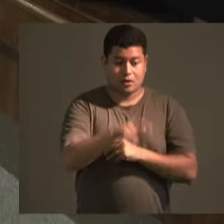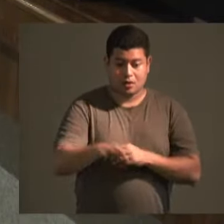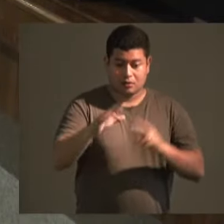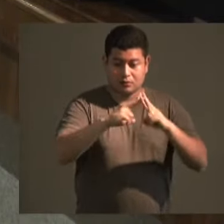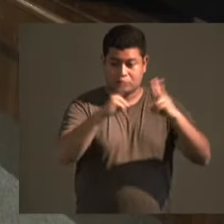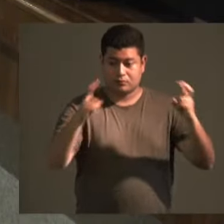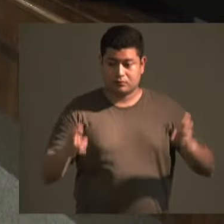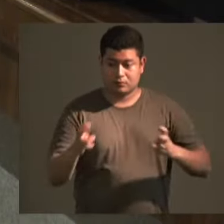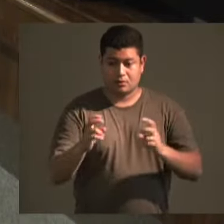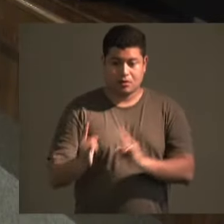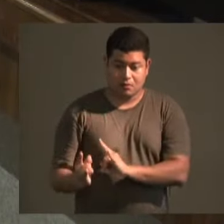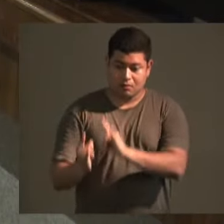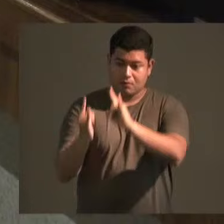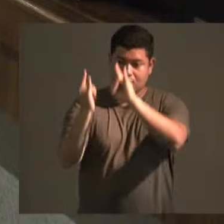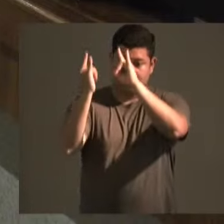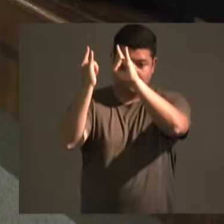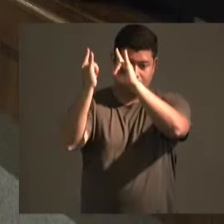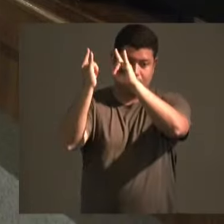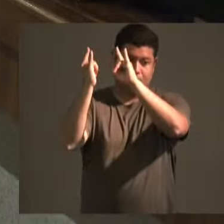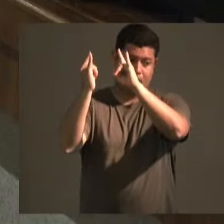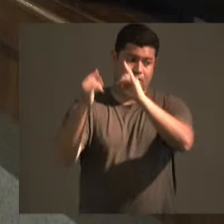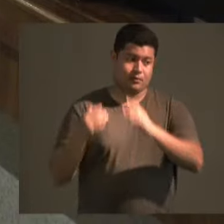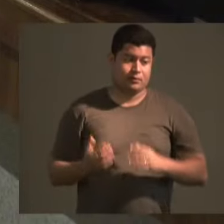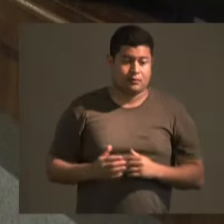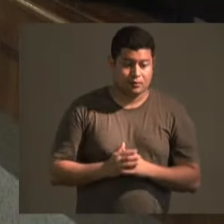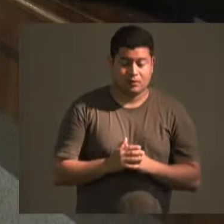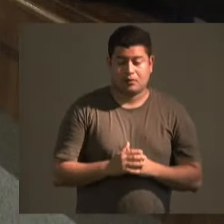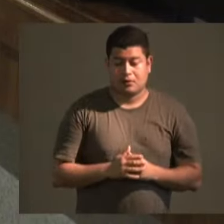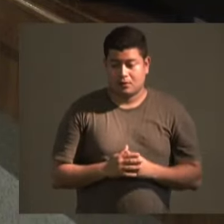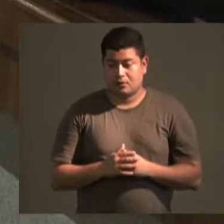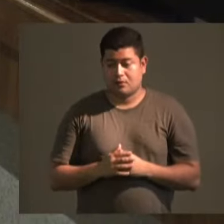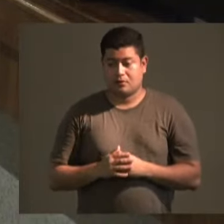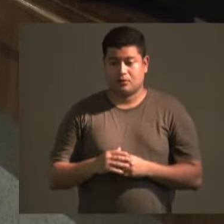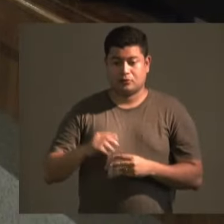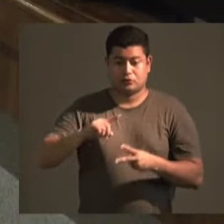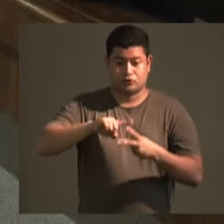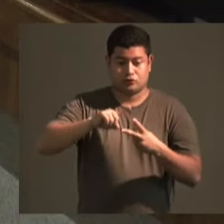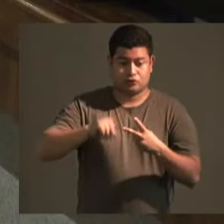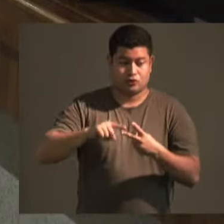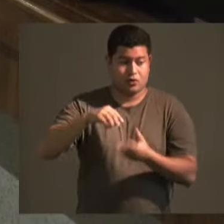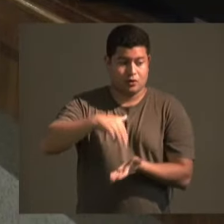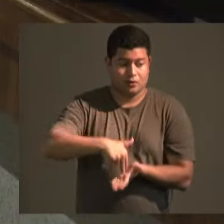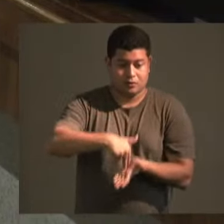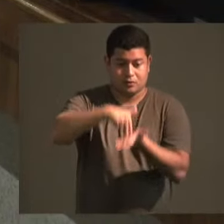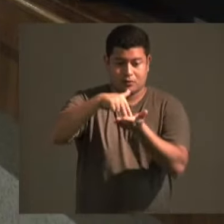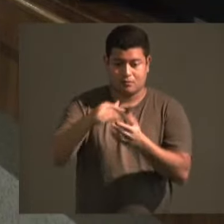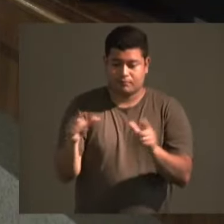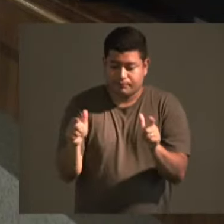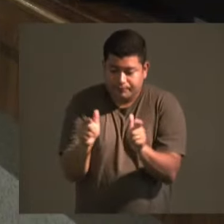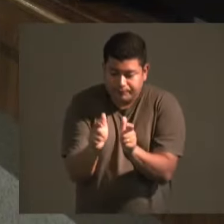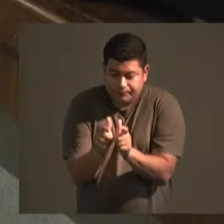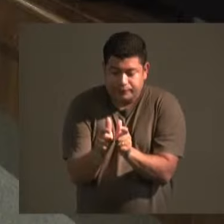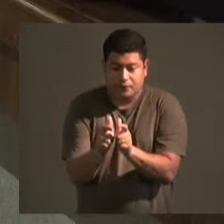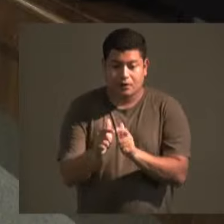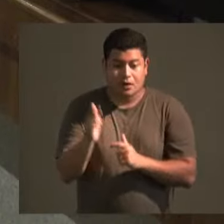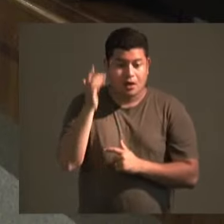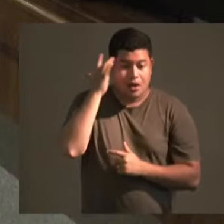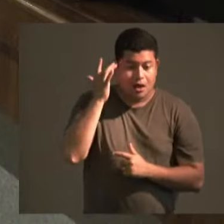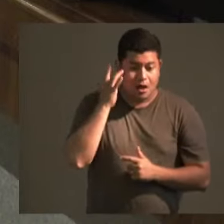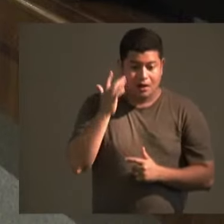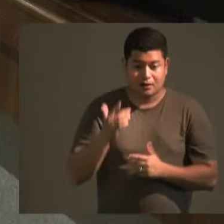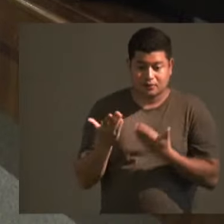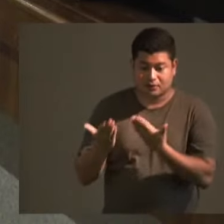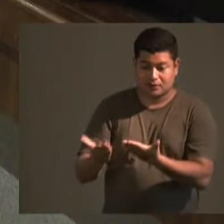um prédio vertical, né, com escadas, dois elevadores pequenos. Então, eu acho assim, né, a própria